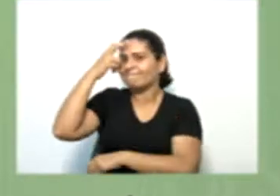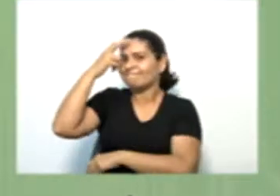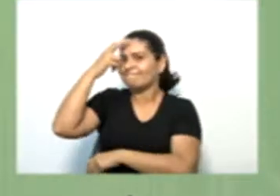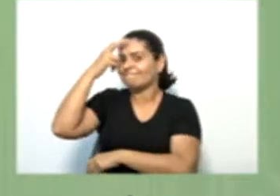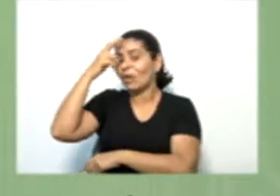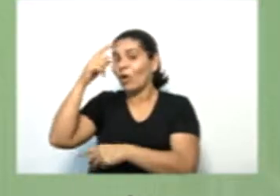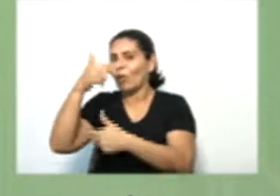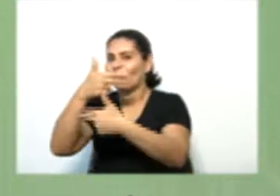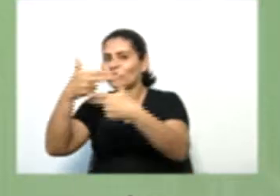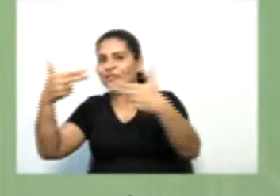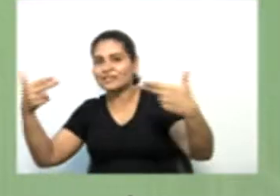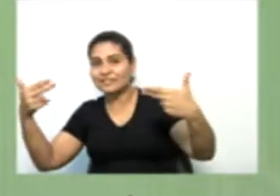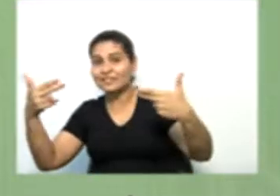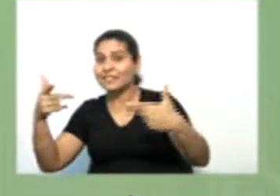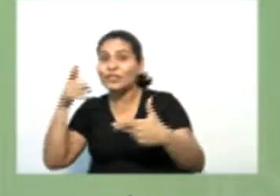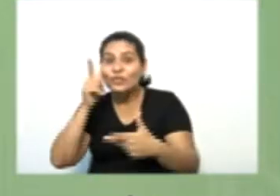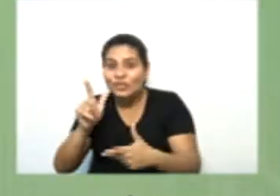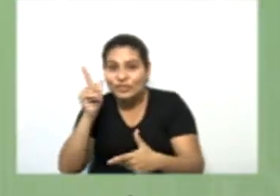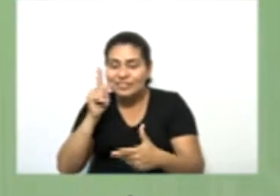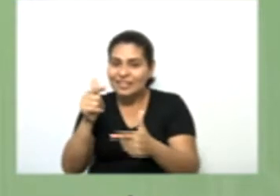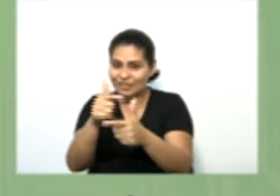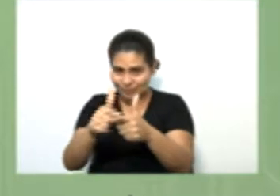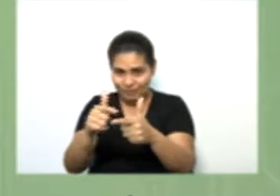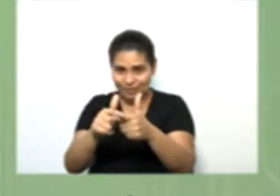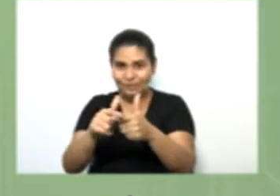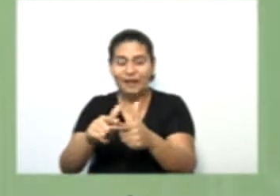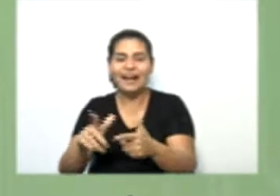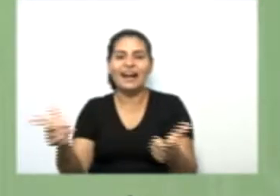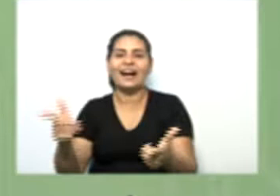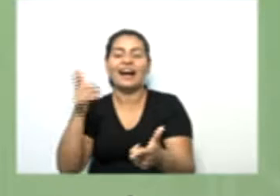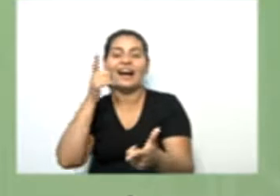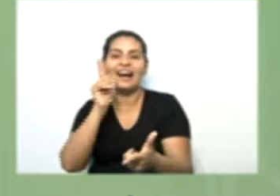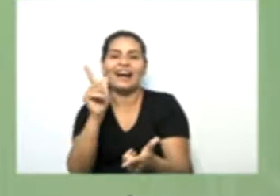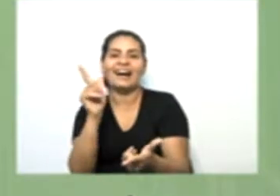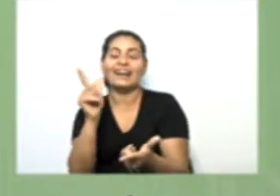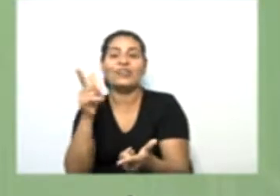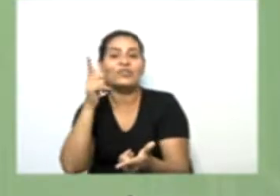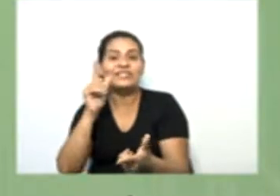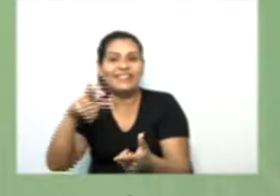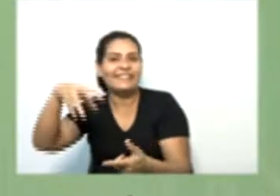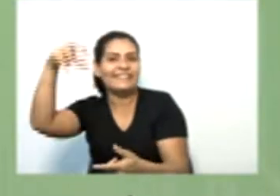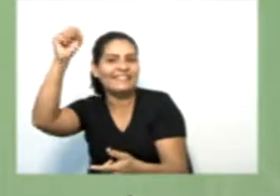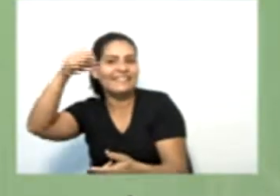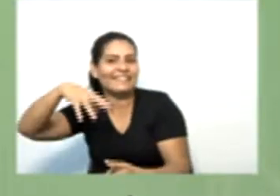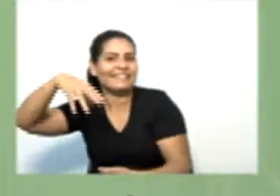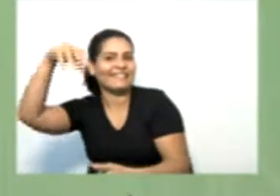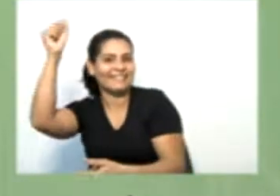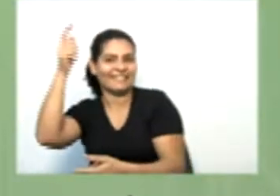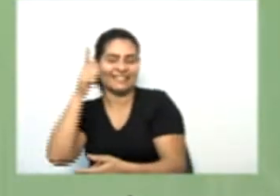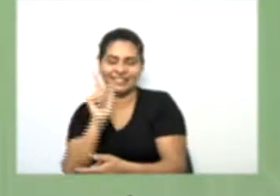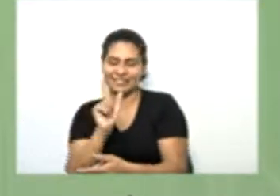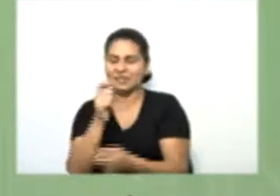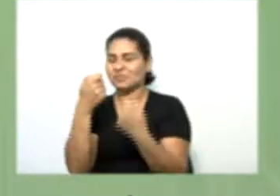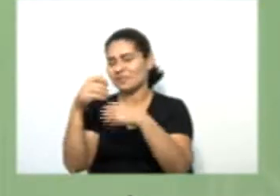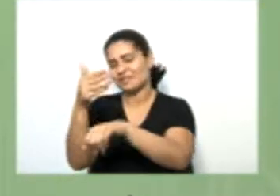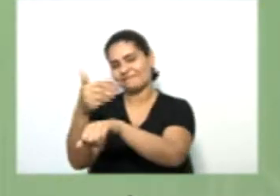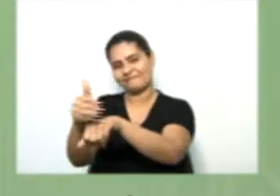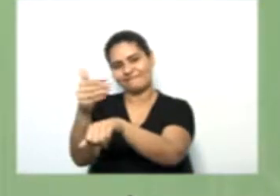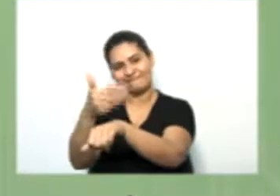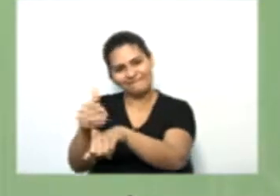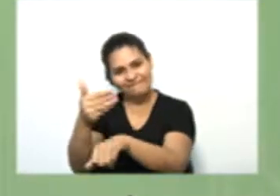inovadoras, resultando em soluções do tipo ganha-ganha. Para isso, precisa-se de